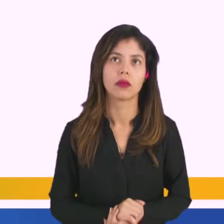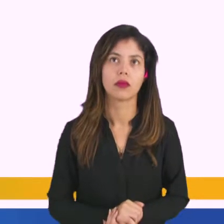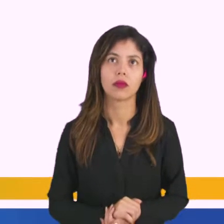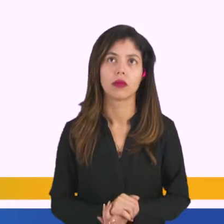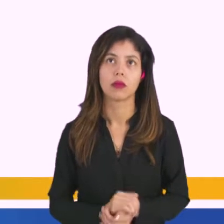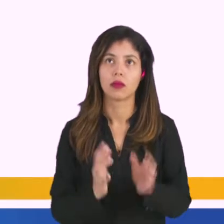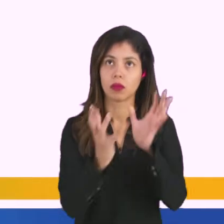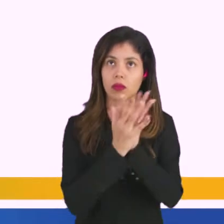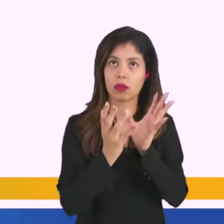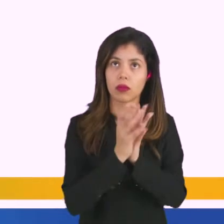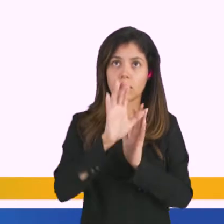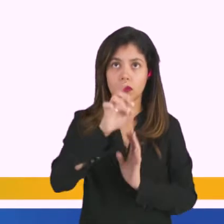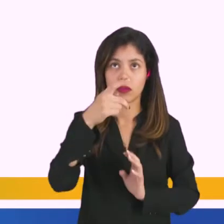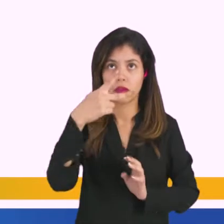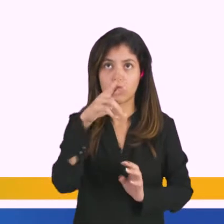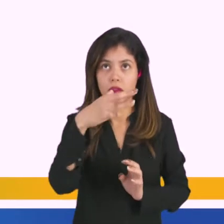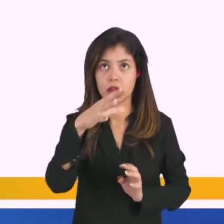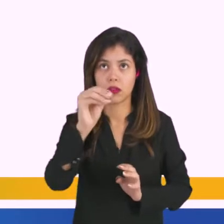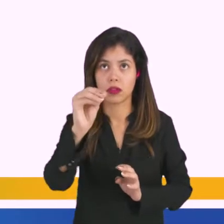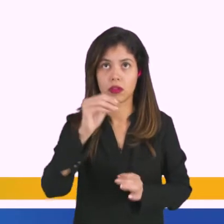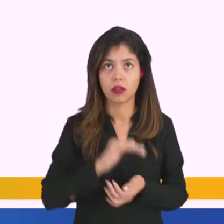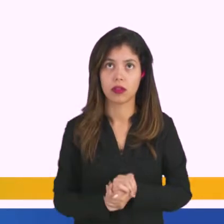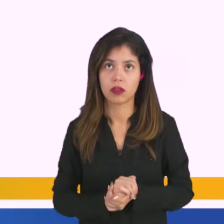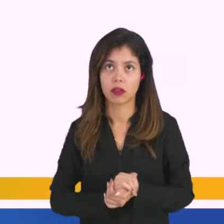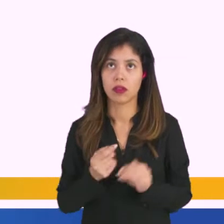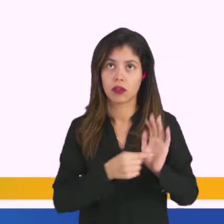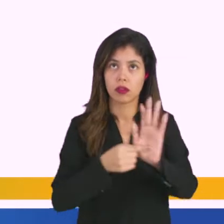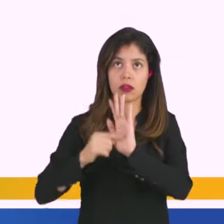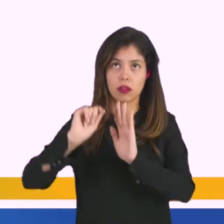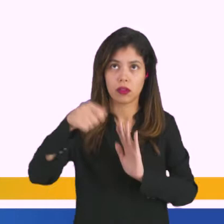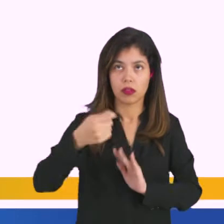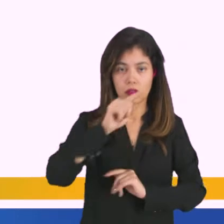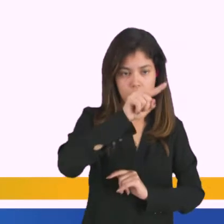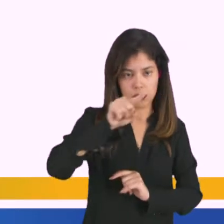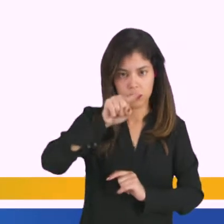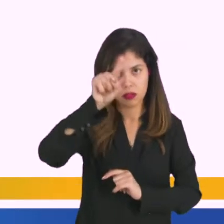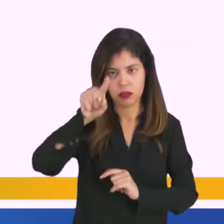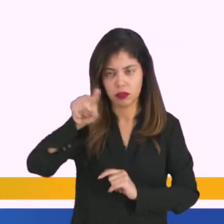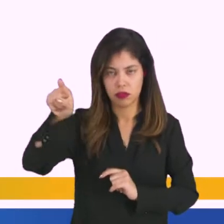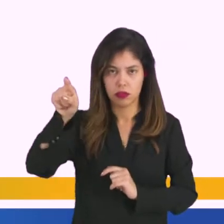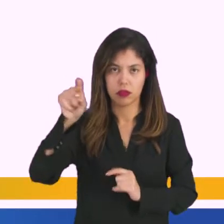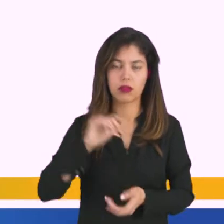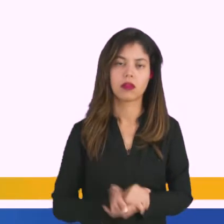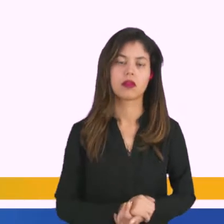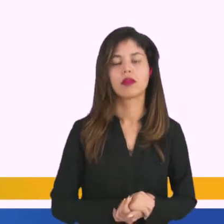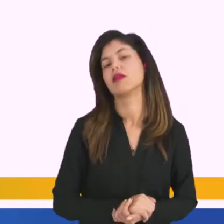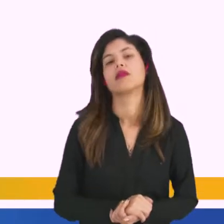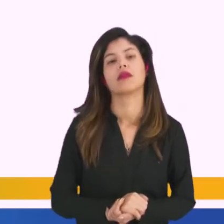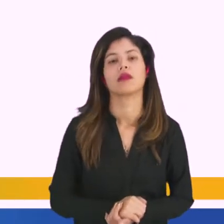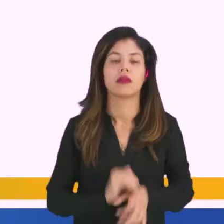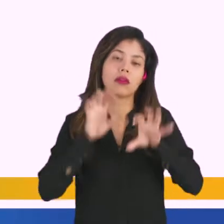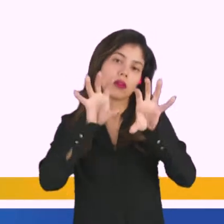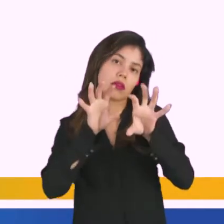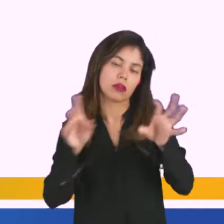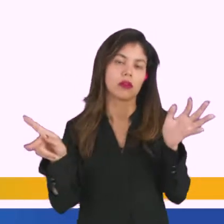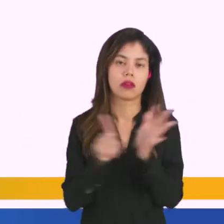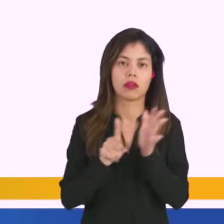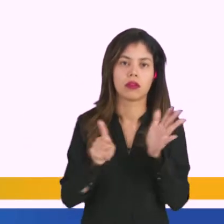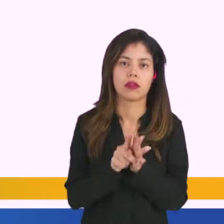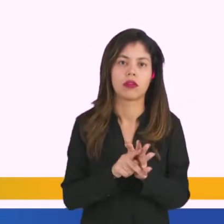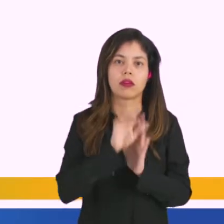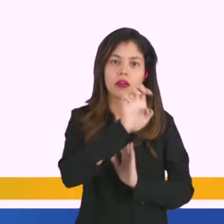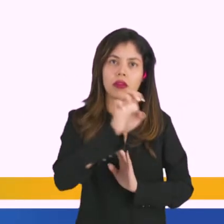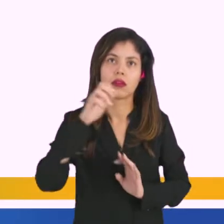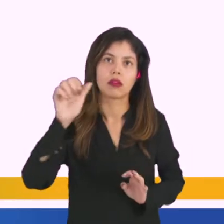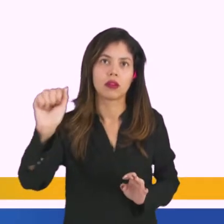Então, o conjunto aí do espaço amostral é simbolizado pela letrinha grega ômega. Assim, o espaço